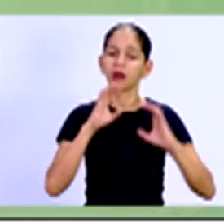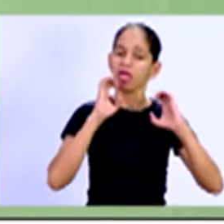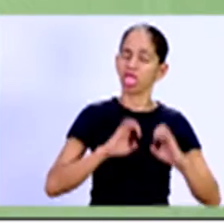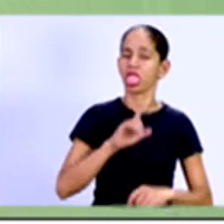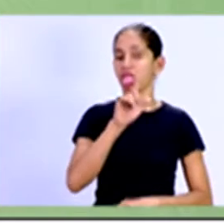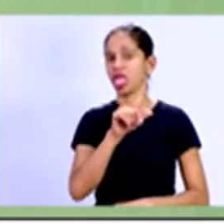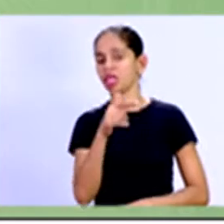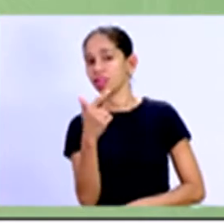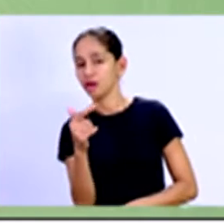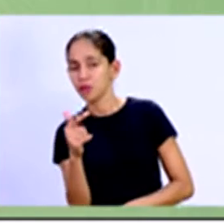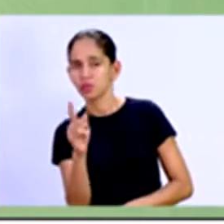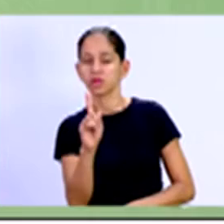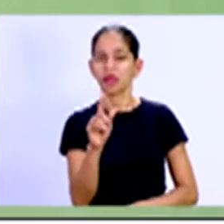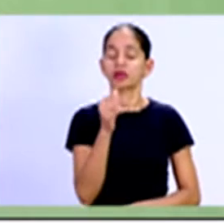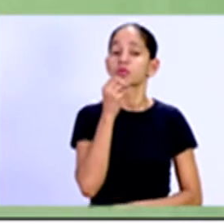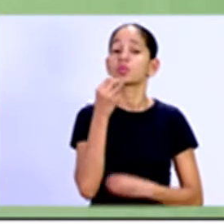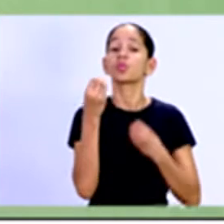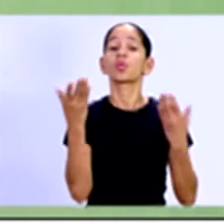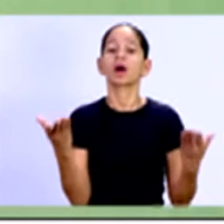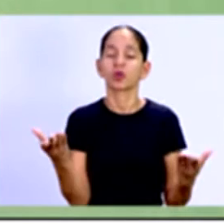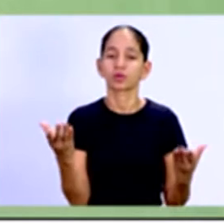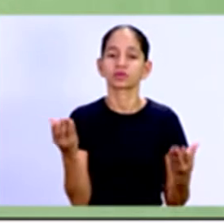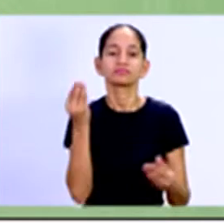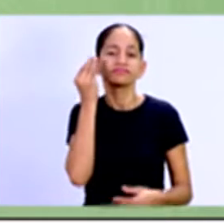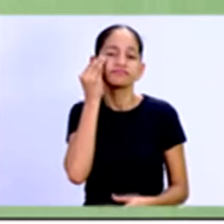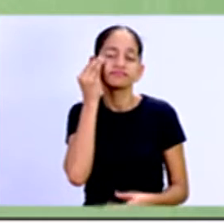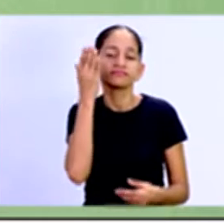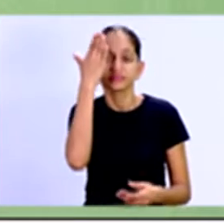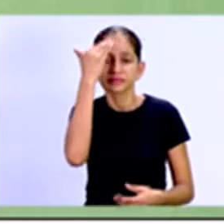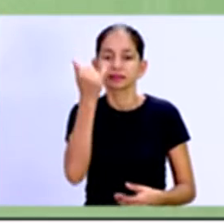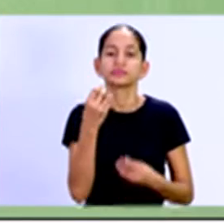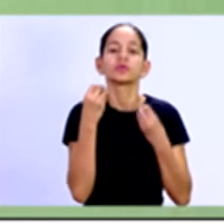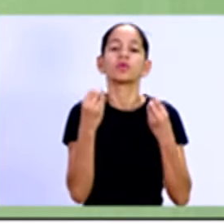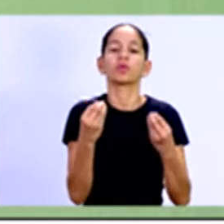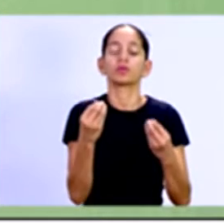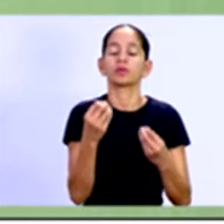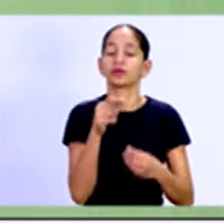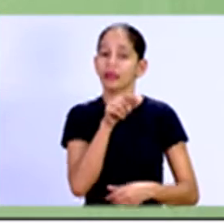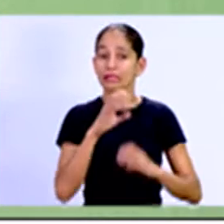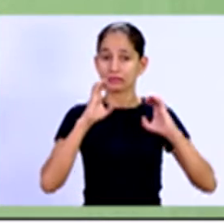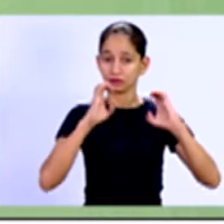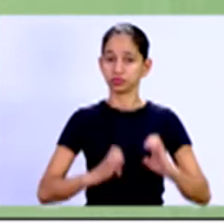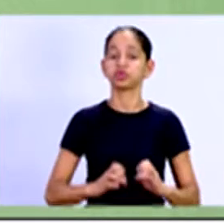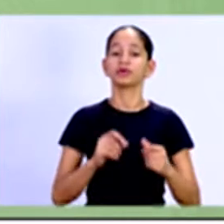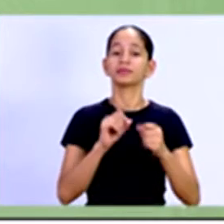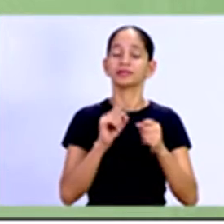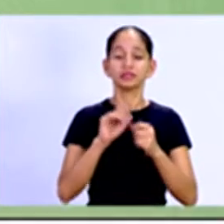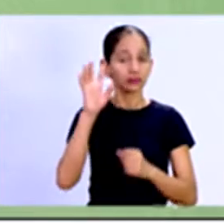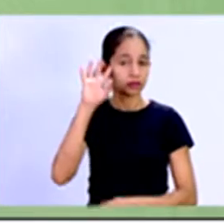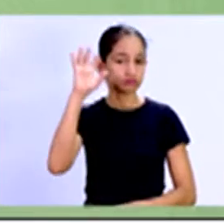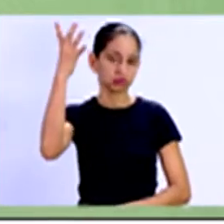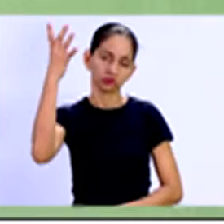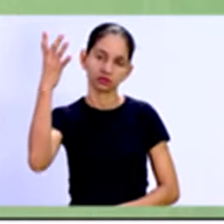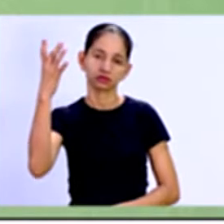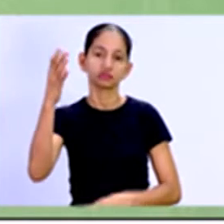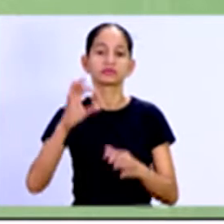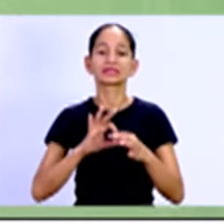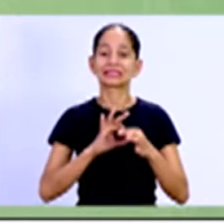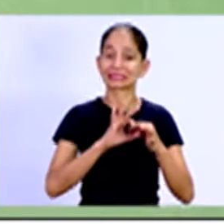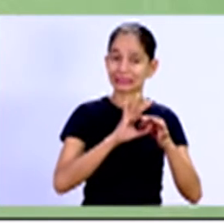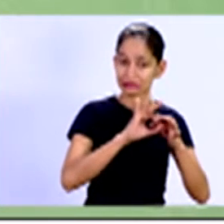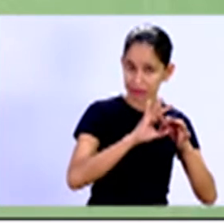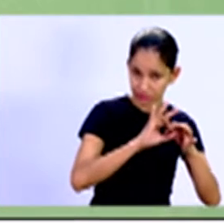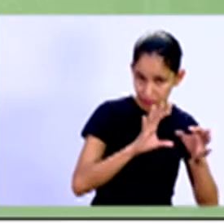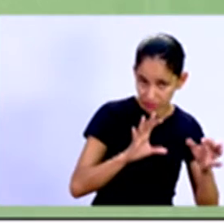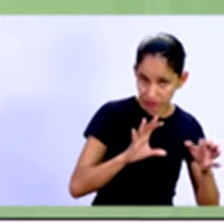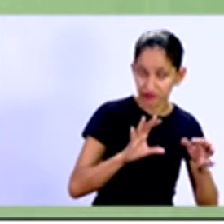vimos que o sujeito ético, para ele ser ético, ele tem que ser autônomo, ou seja, ele tem que ser livre